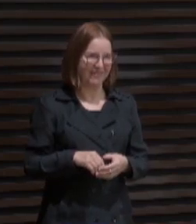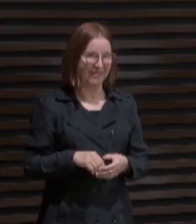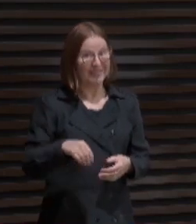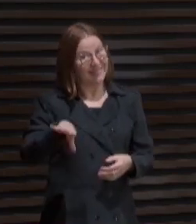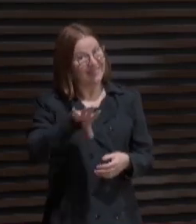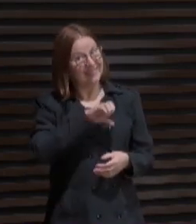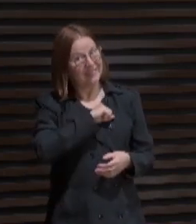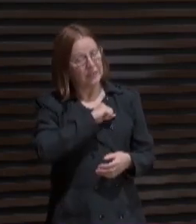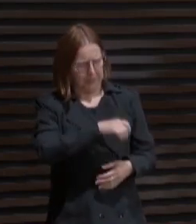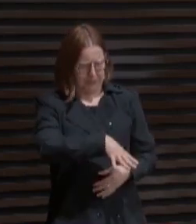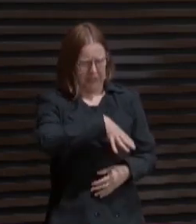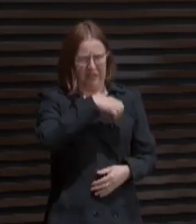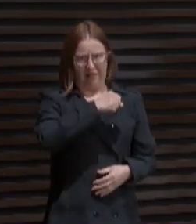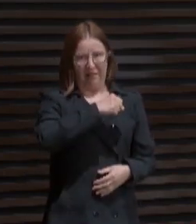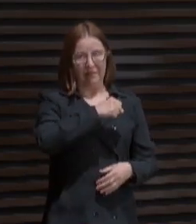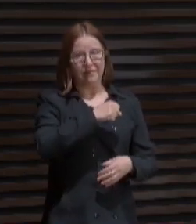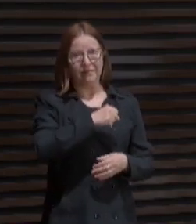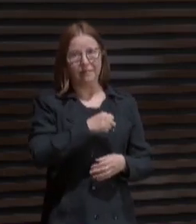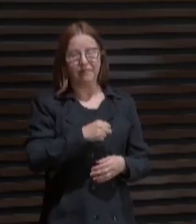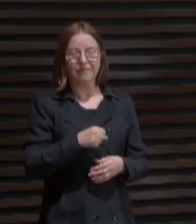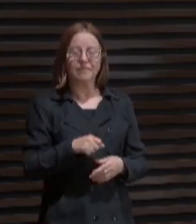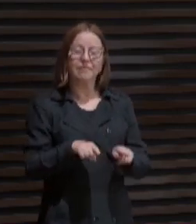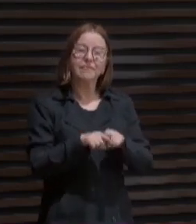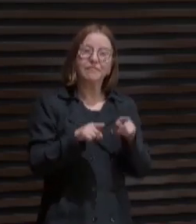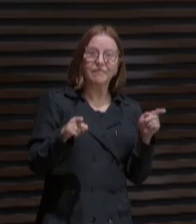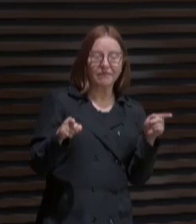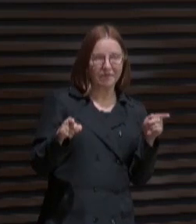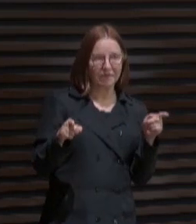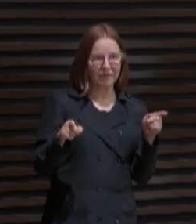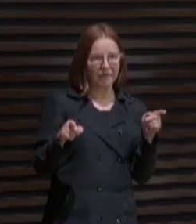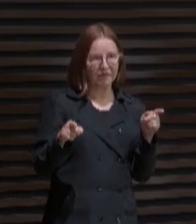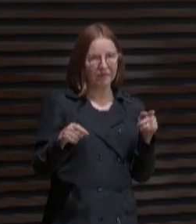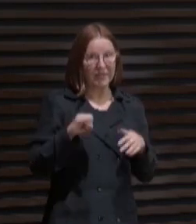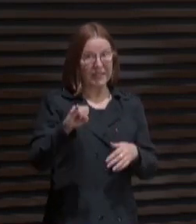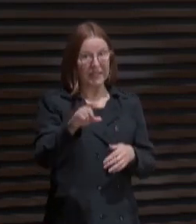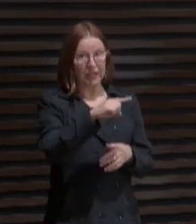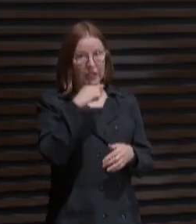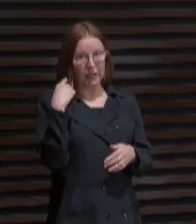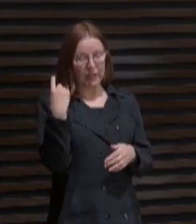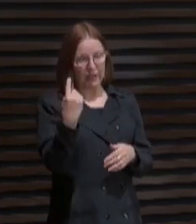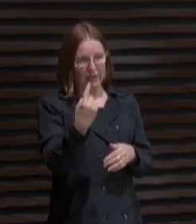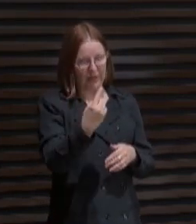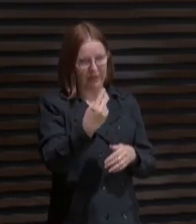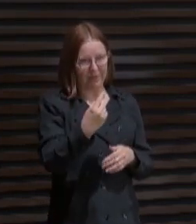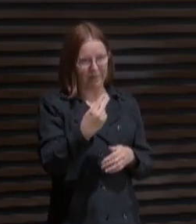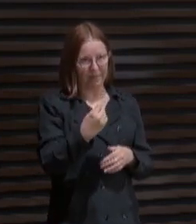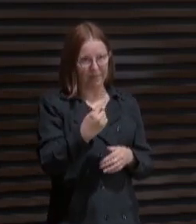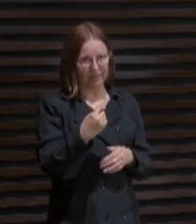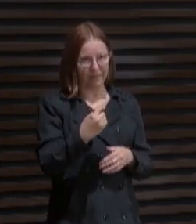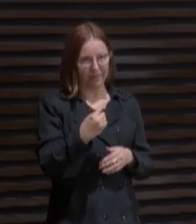amor, ódio. Mas, se nós formos ver o momento